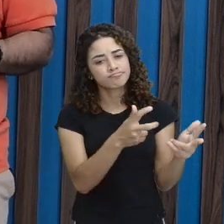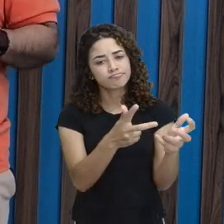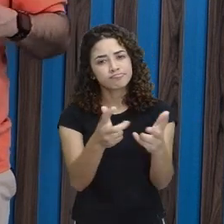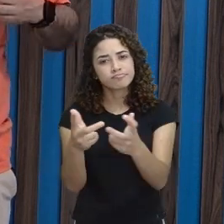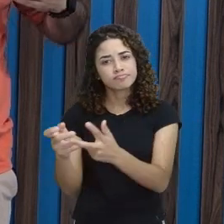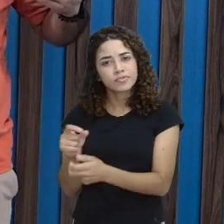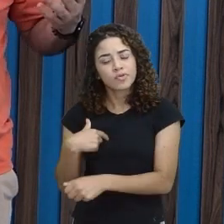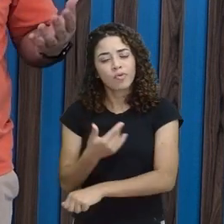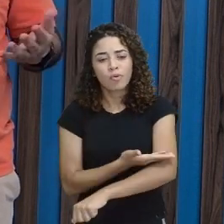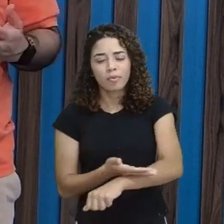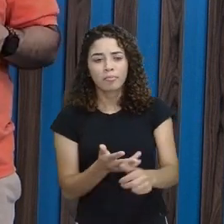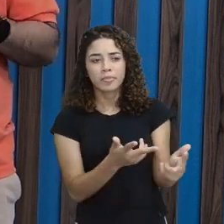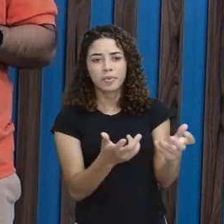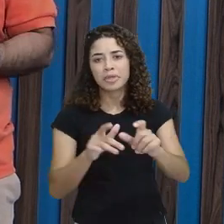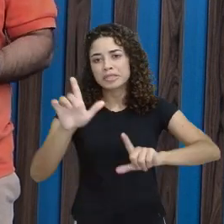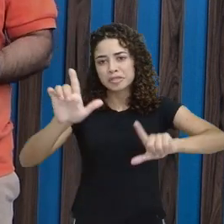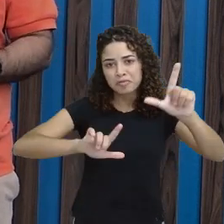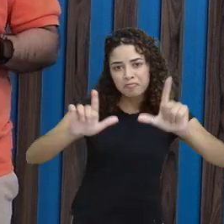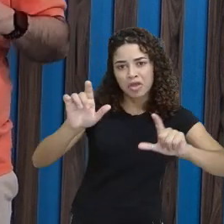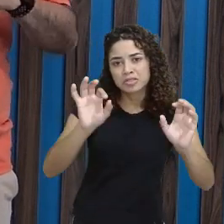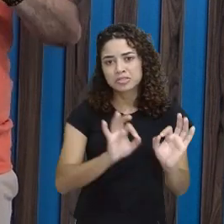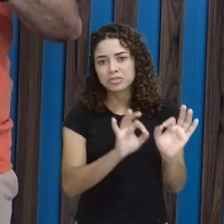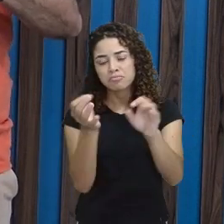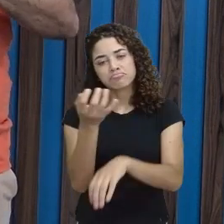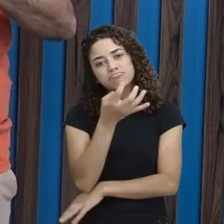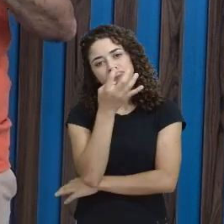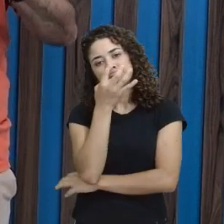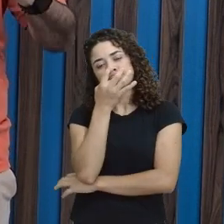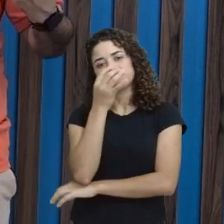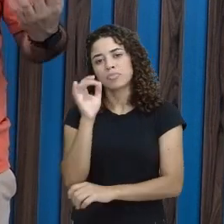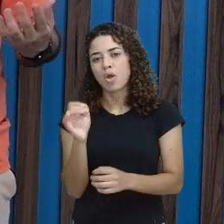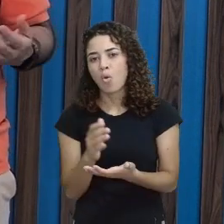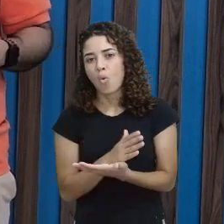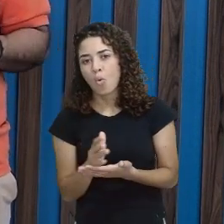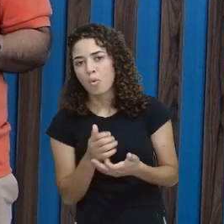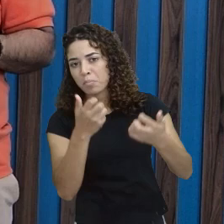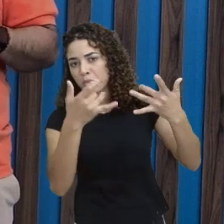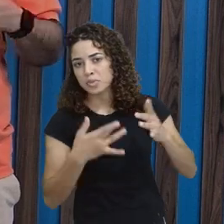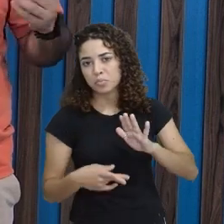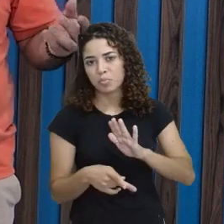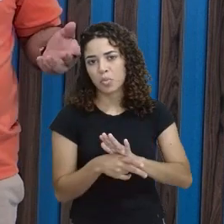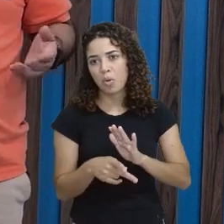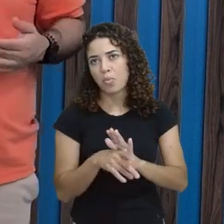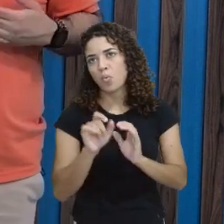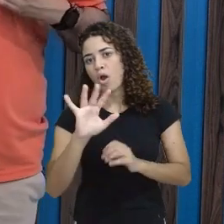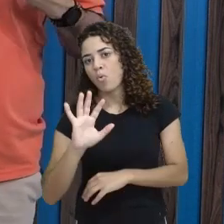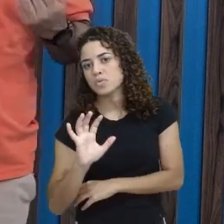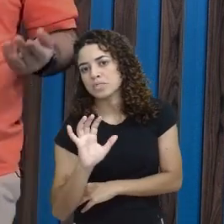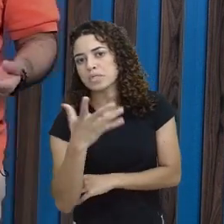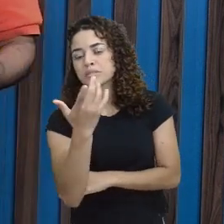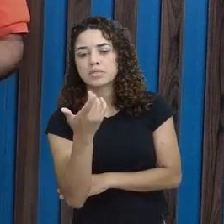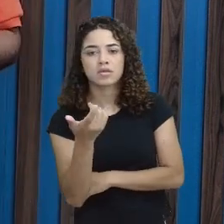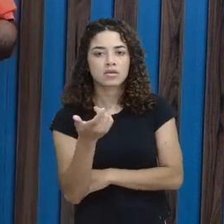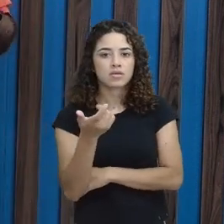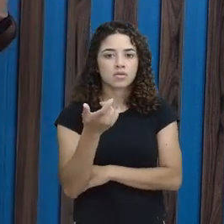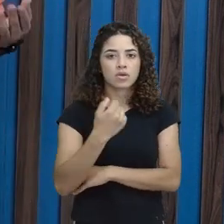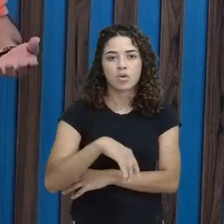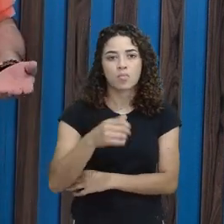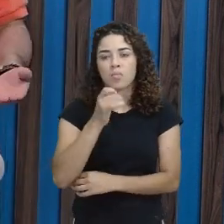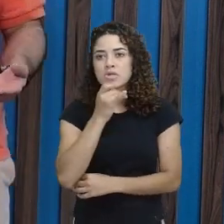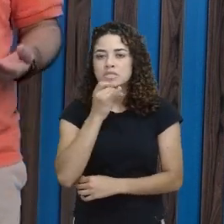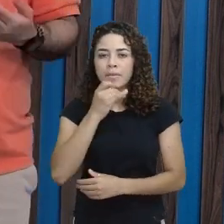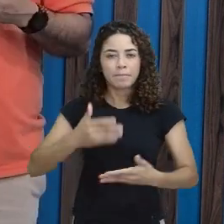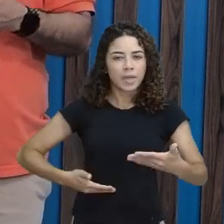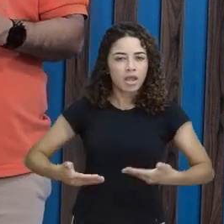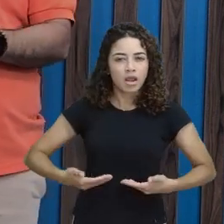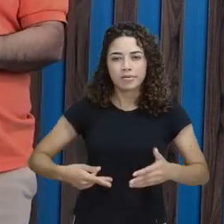gente costuma ver na televisão o relato, né, de um caso onde um determinado